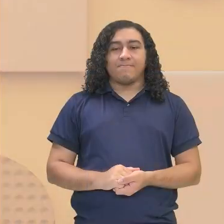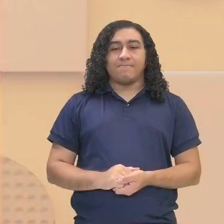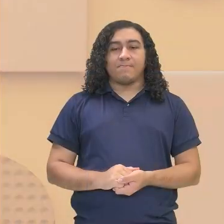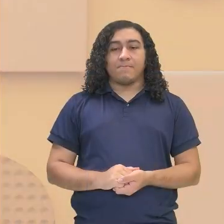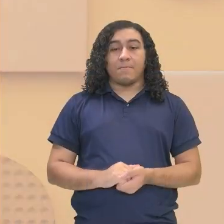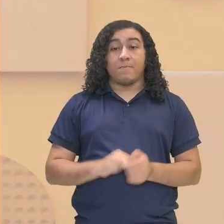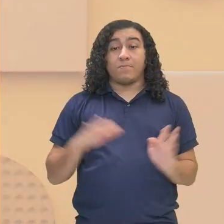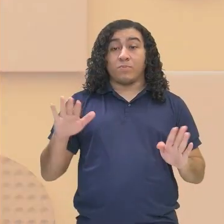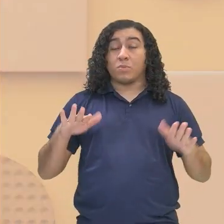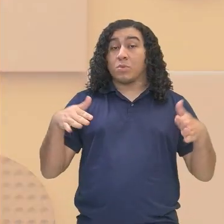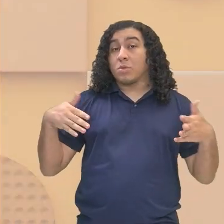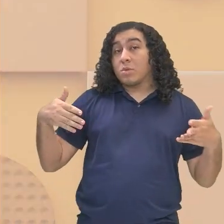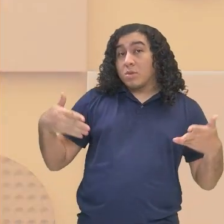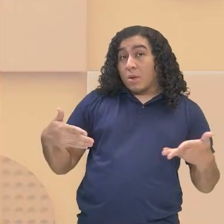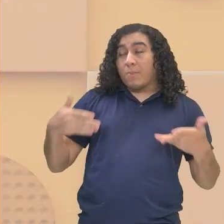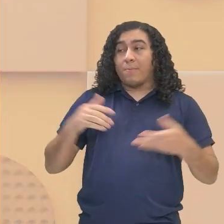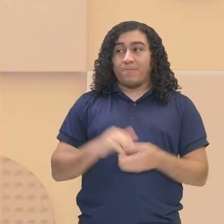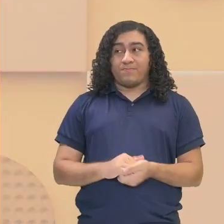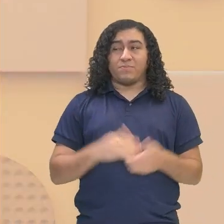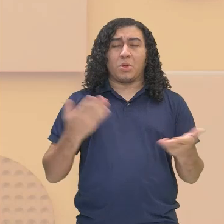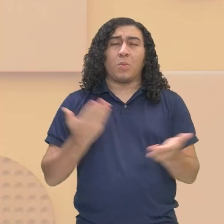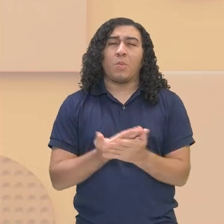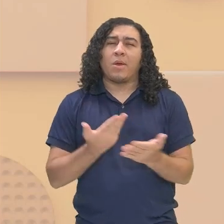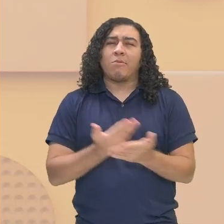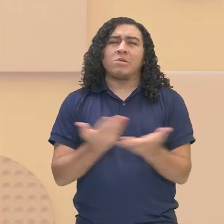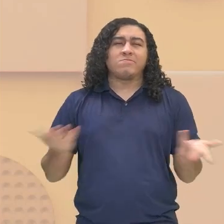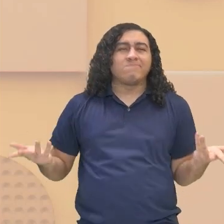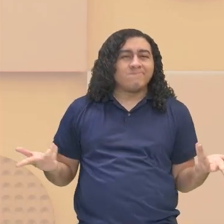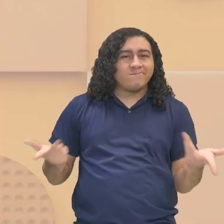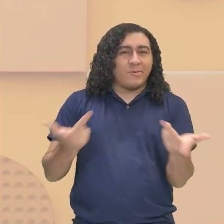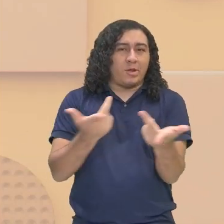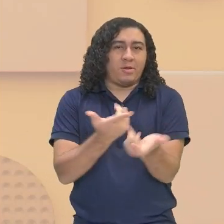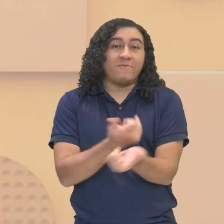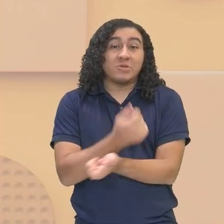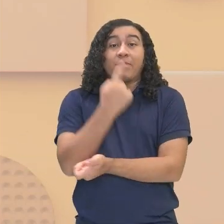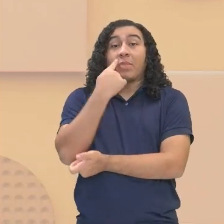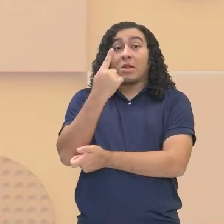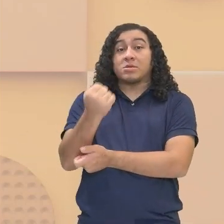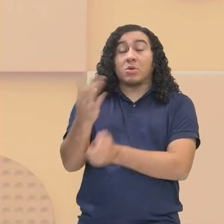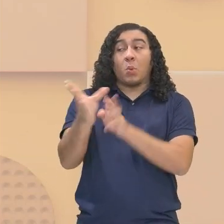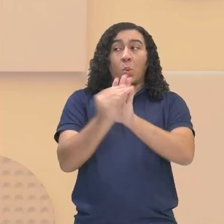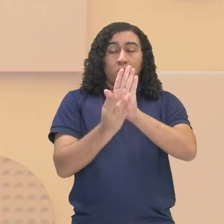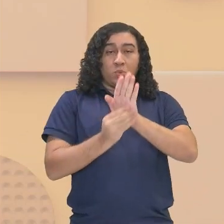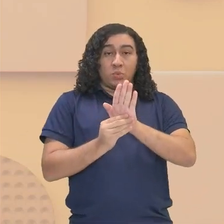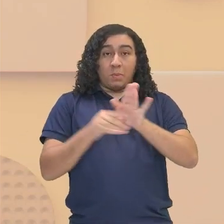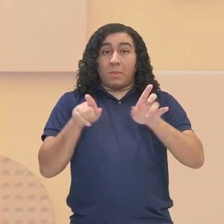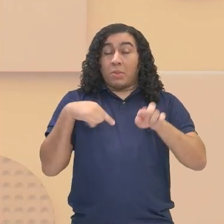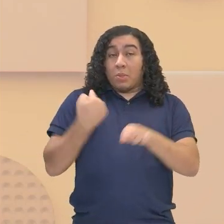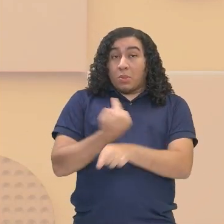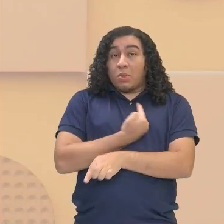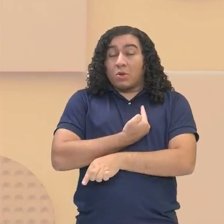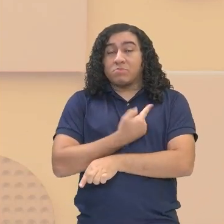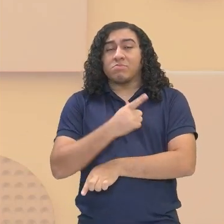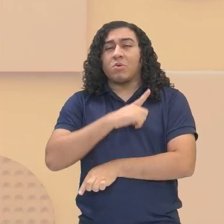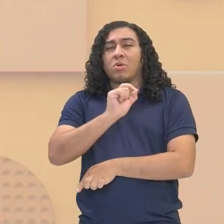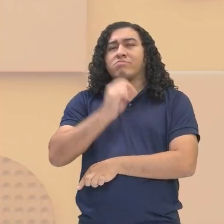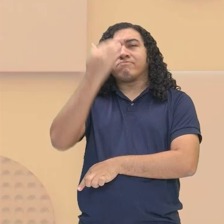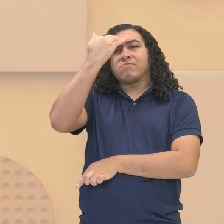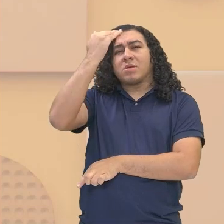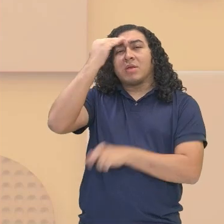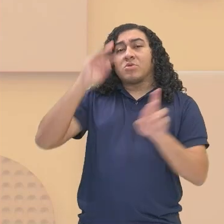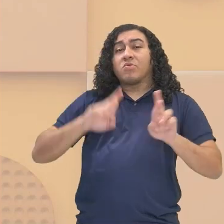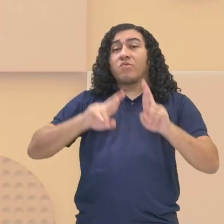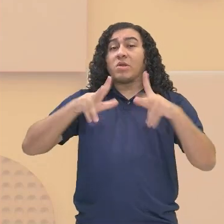Então, meus queridos, uma aula super interessante para nós trabalharmos, então, essa diferença. O que é, então,